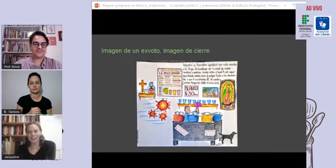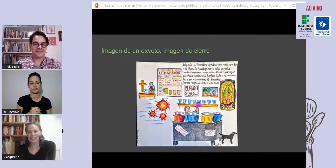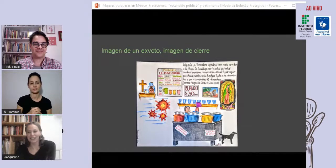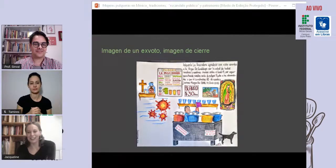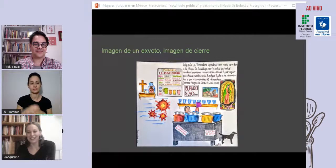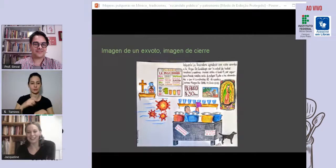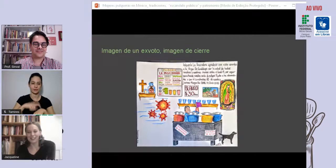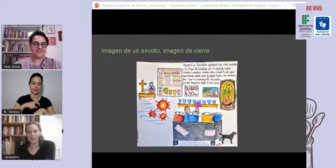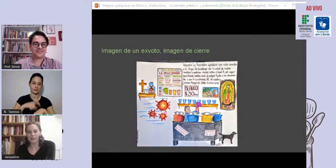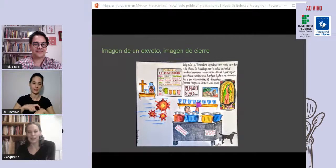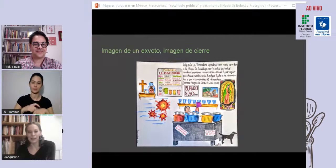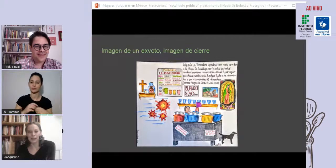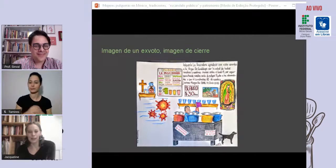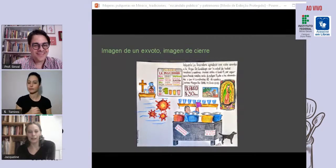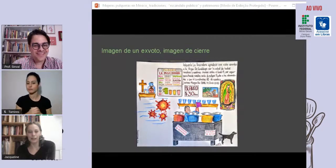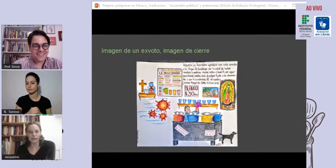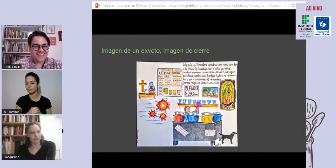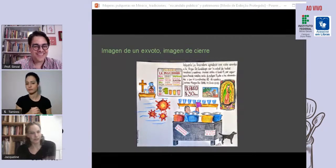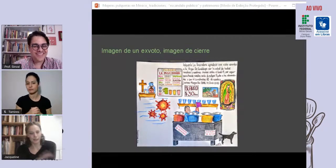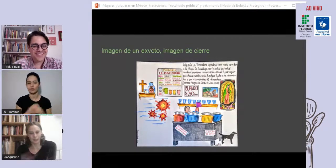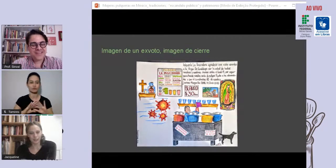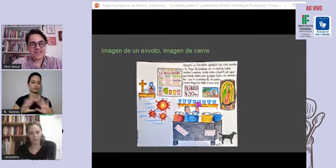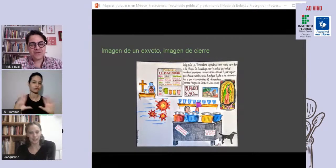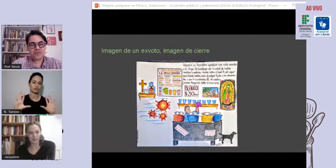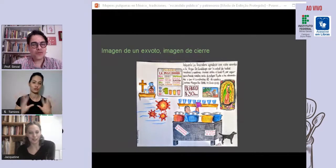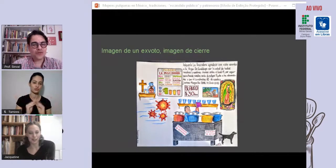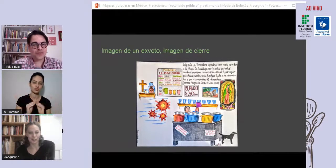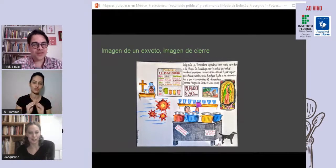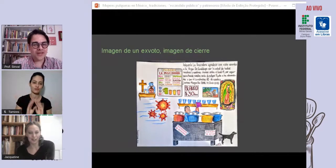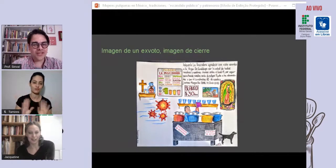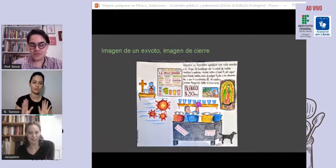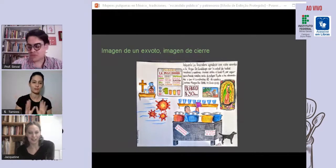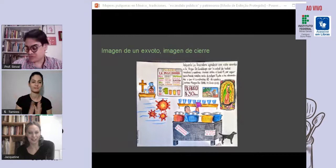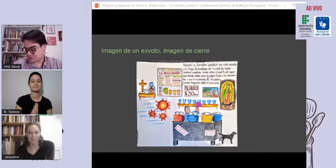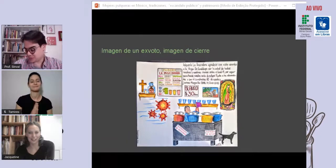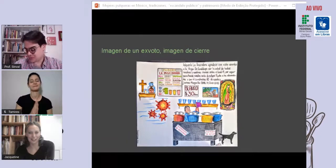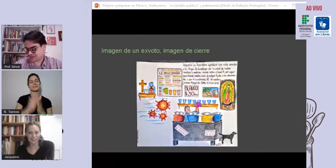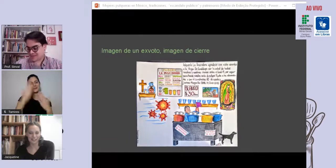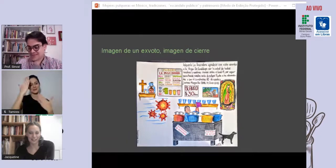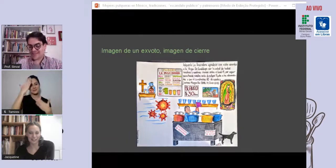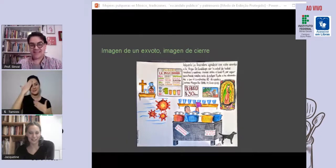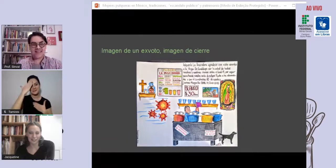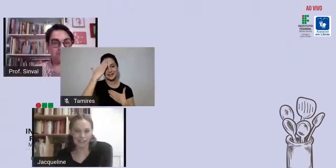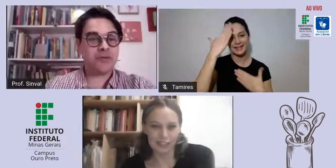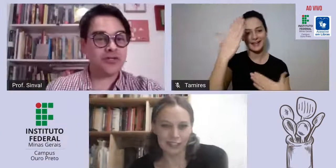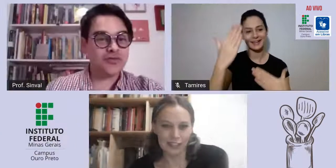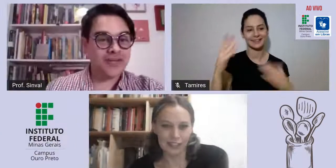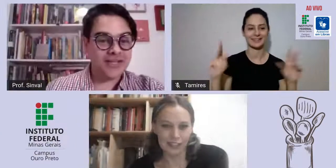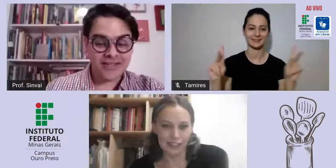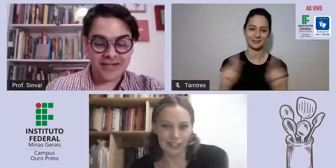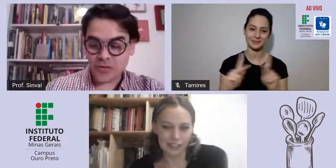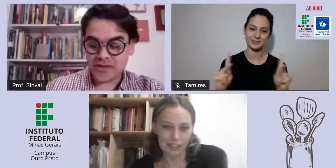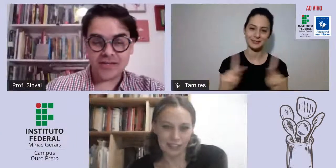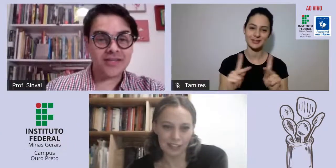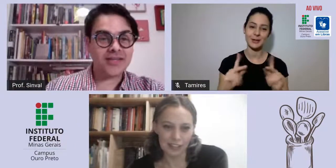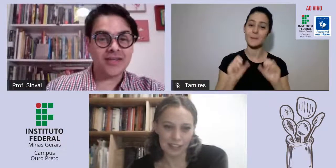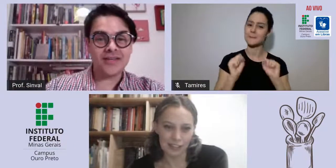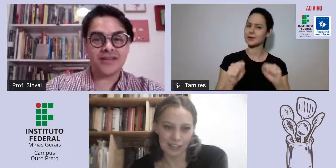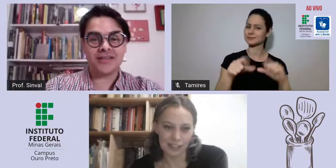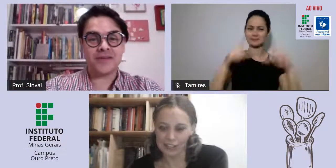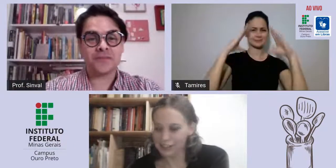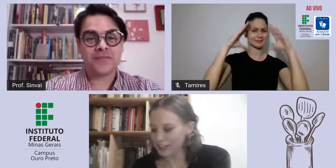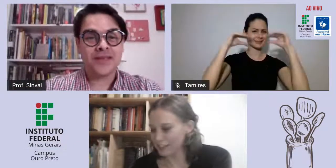Bien, es solo eso. Muito obrigado, professora. Pode ficar tranquila